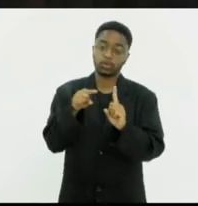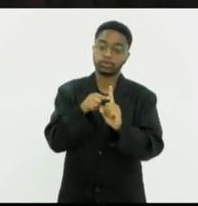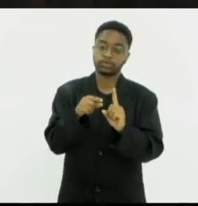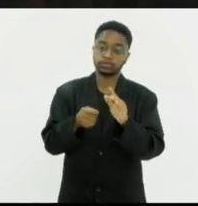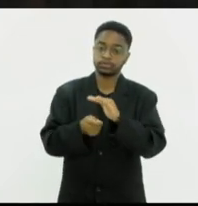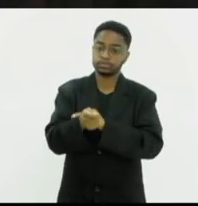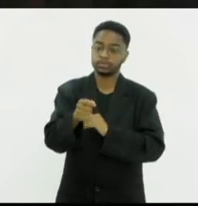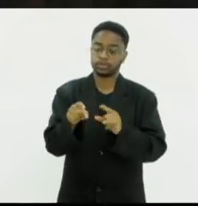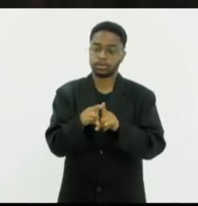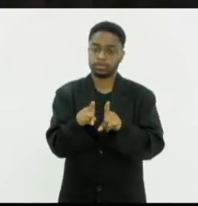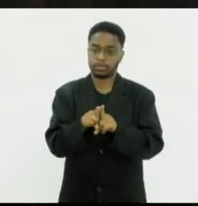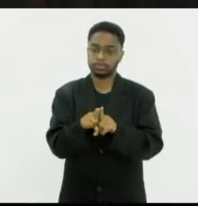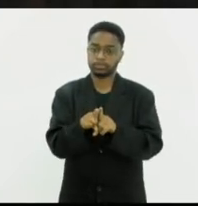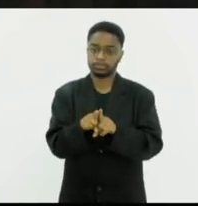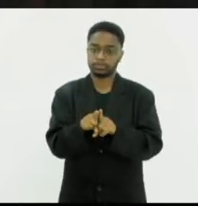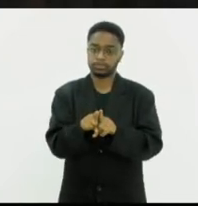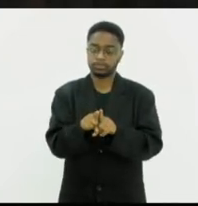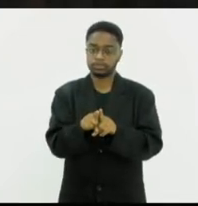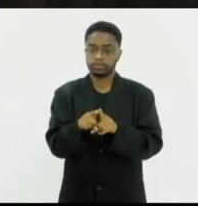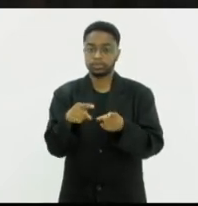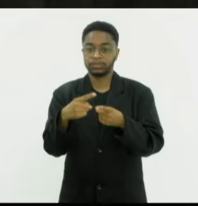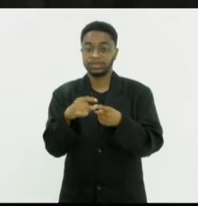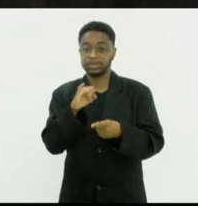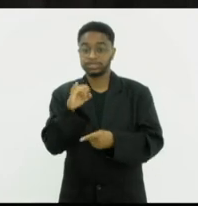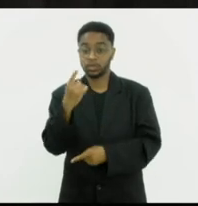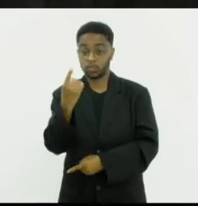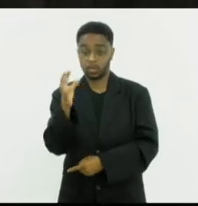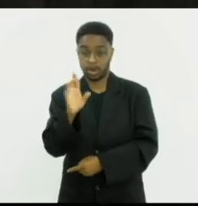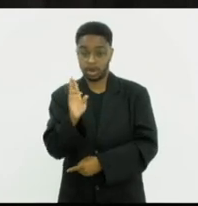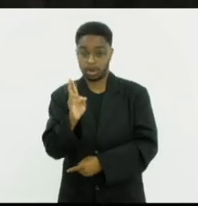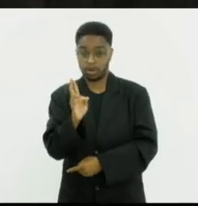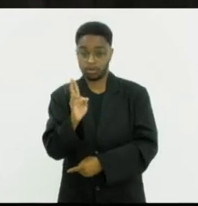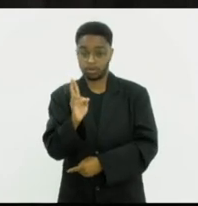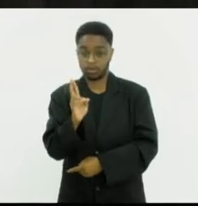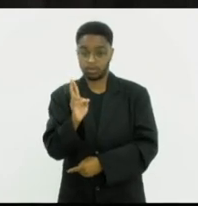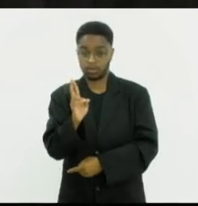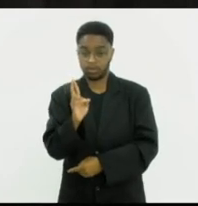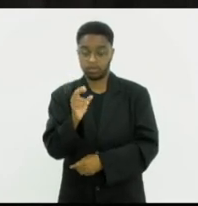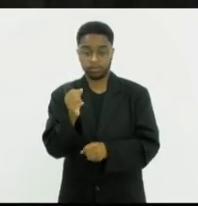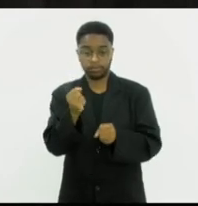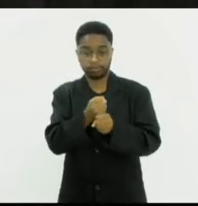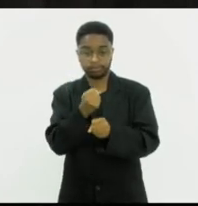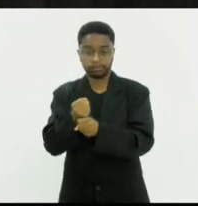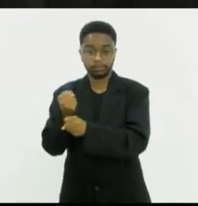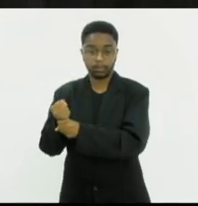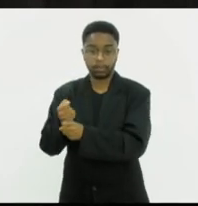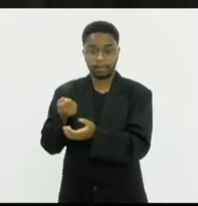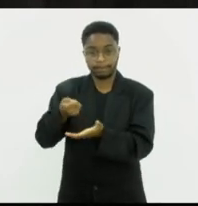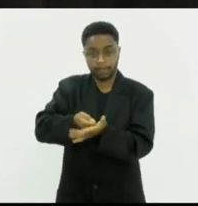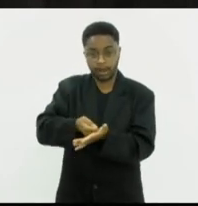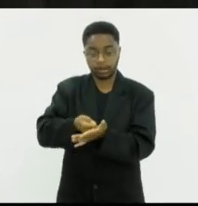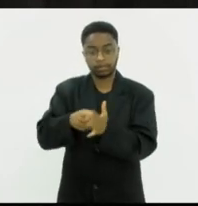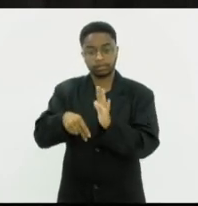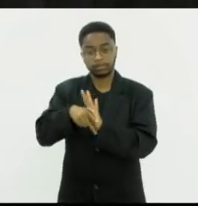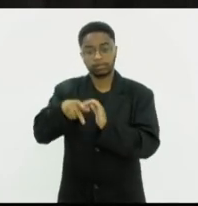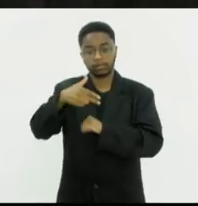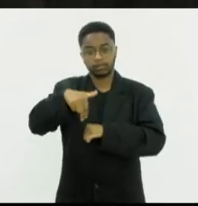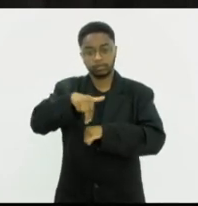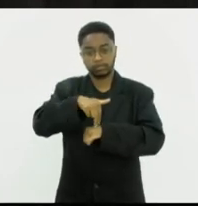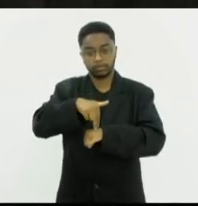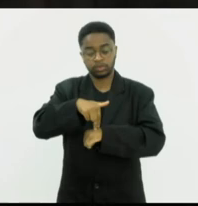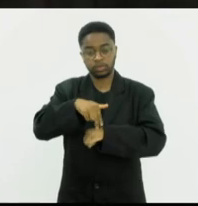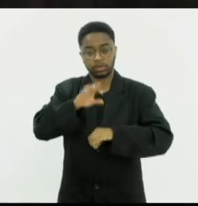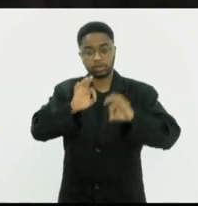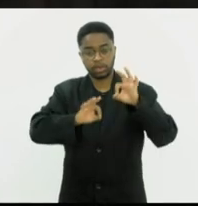investimento. A cada um real numa obra estruturante que a União colocar aqui